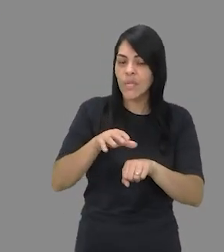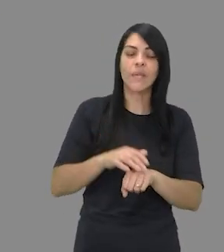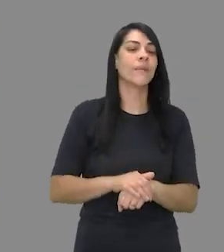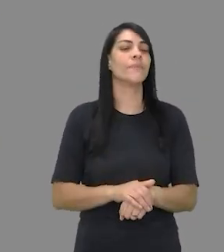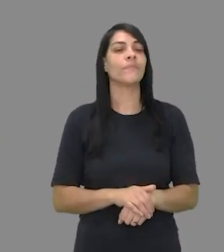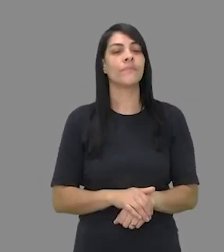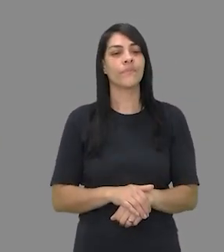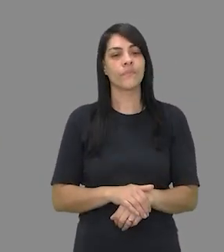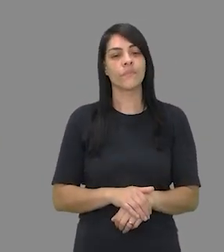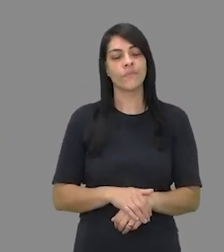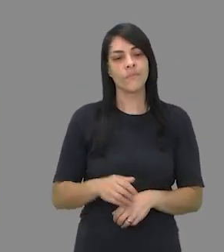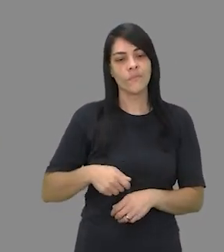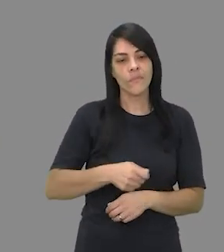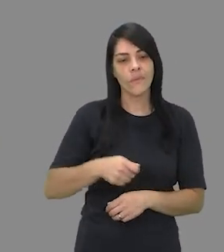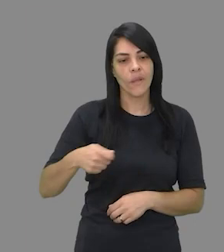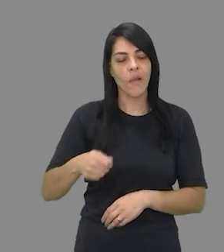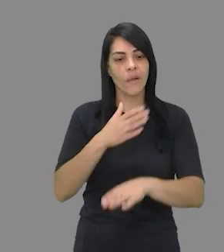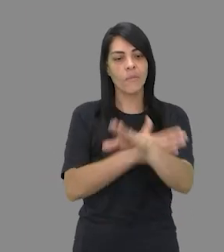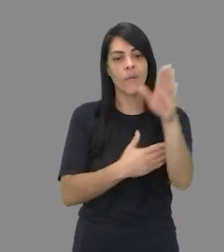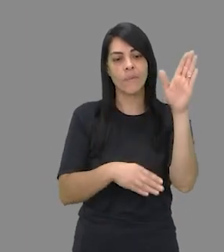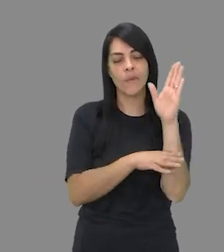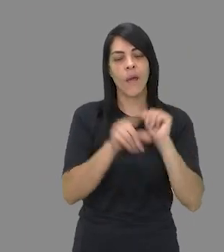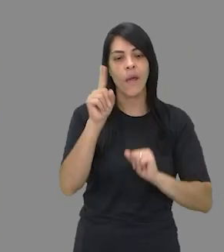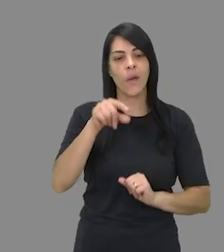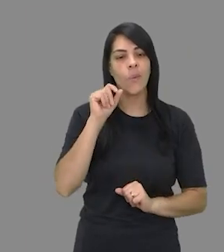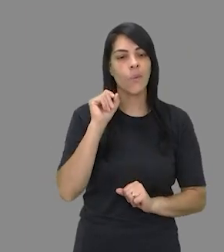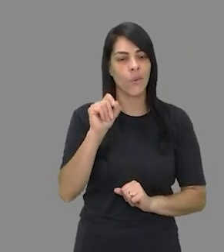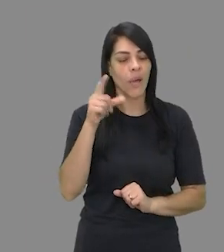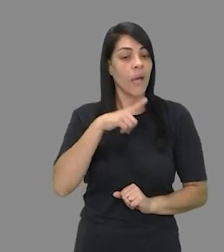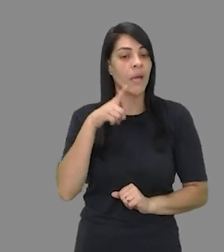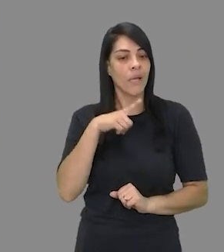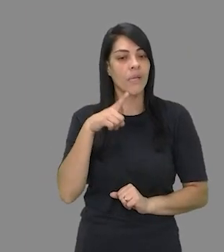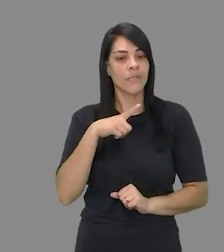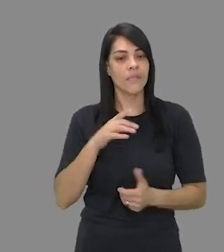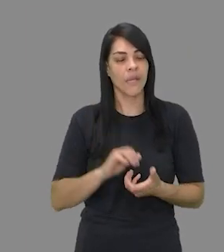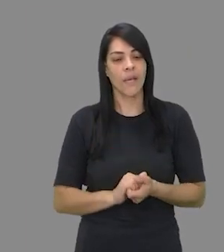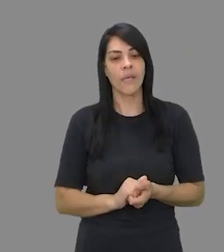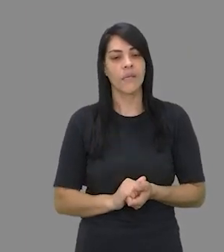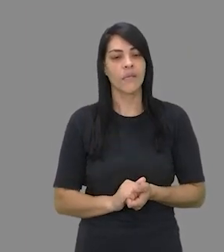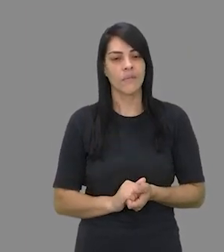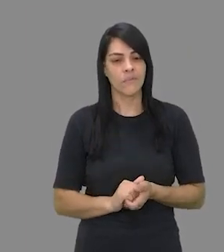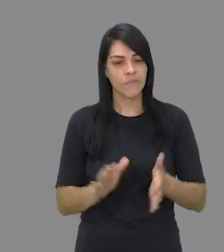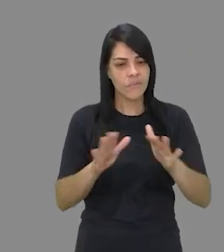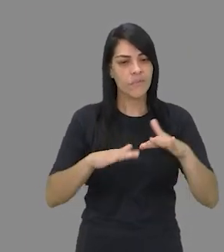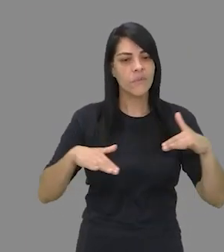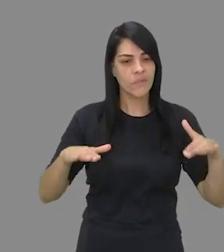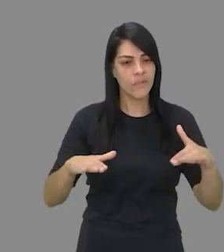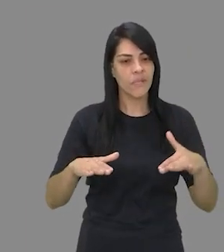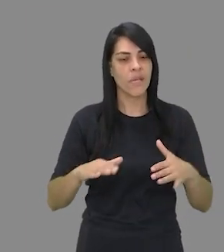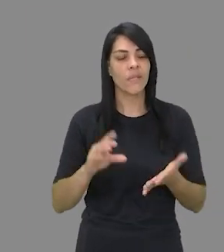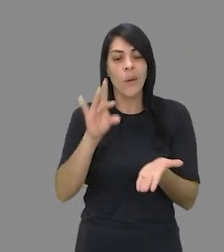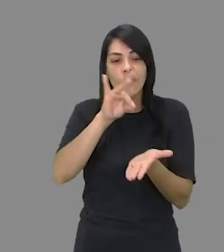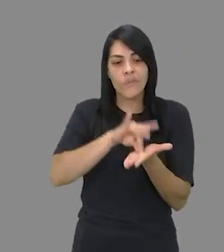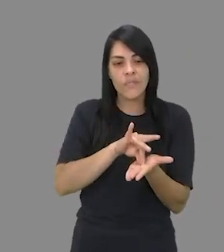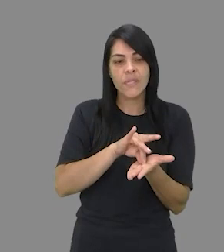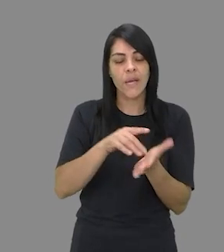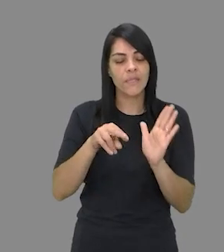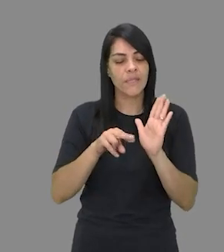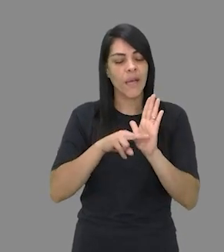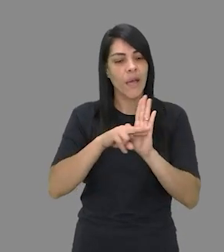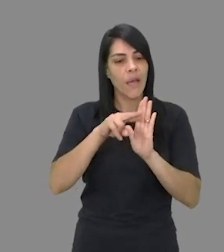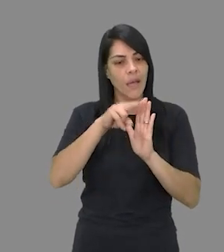como o tênis de mesa paralímpico, ele tem a confederação com as suas regras oficiais. Então, aí